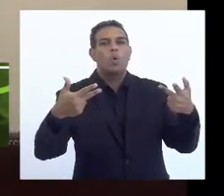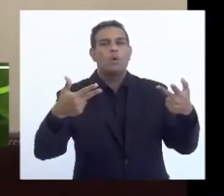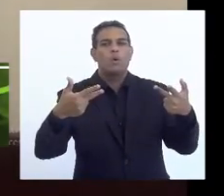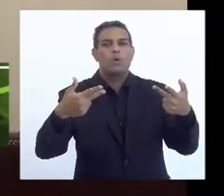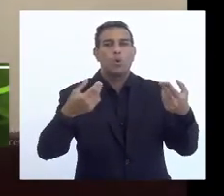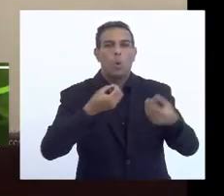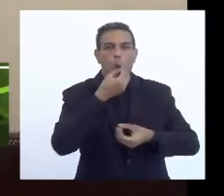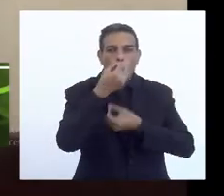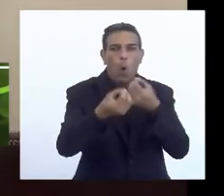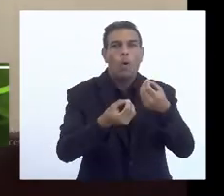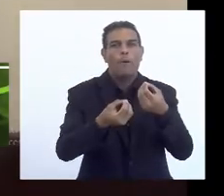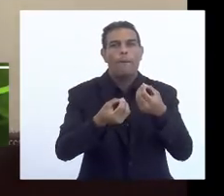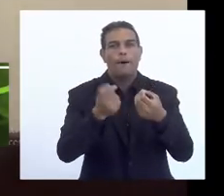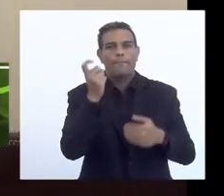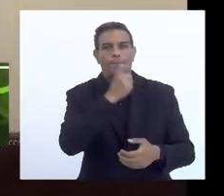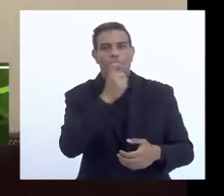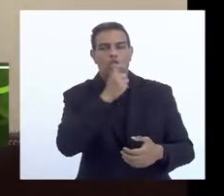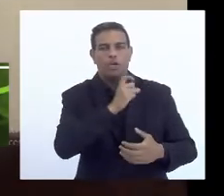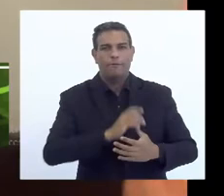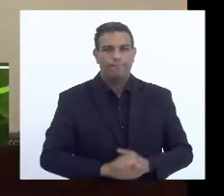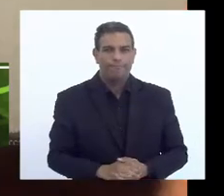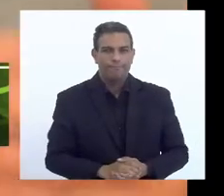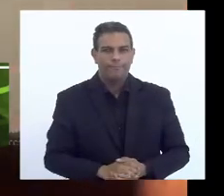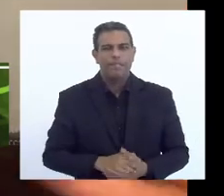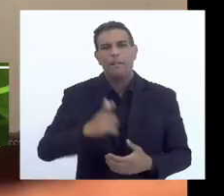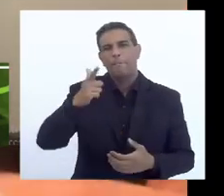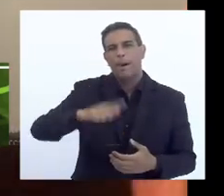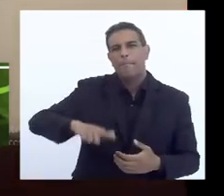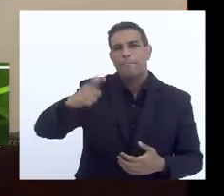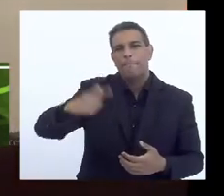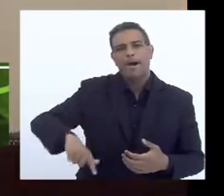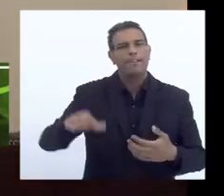essa inverdade, né? E há uma série